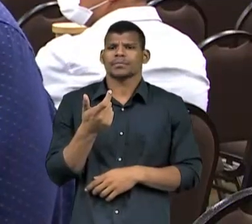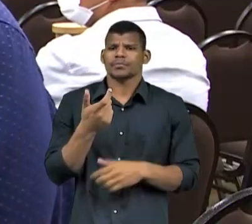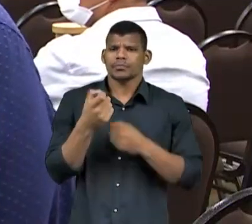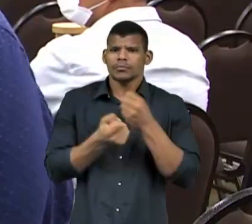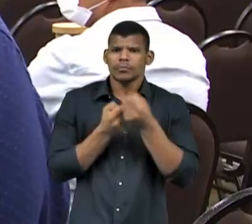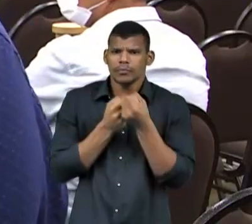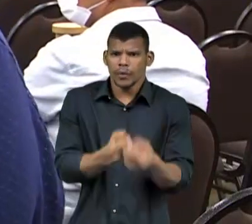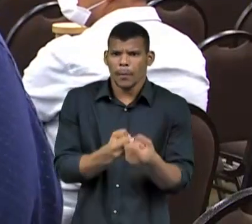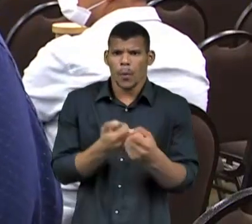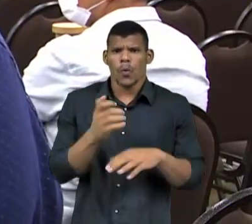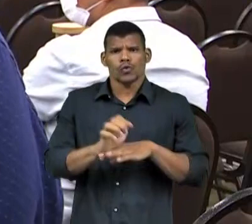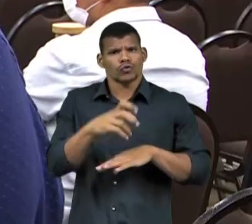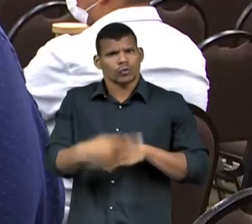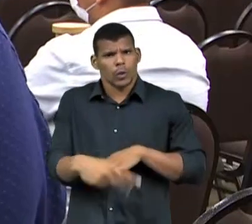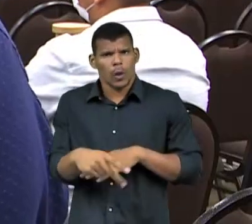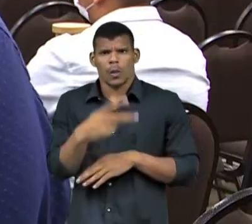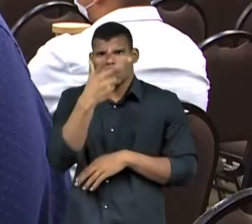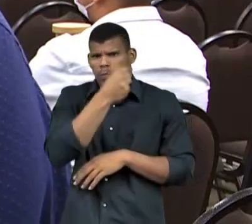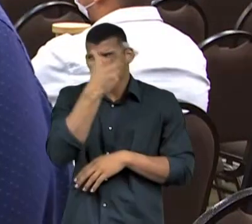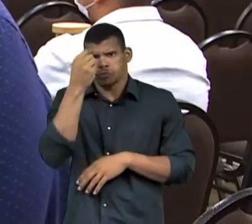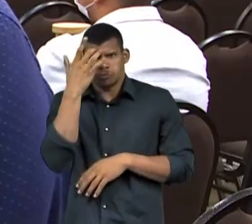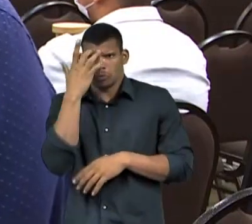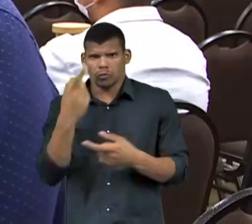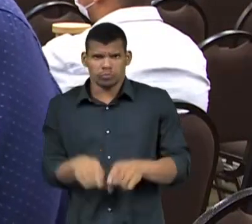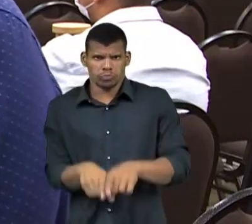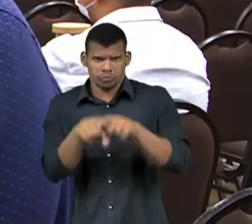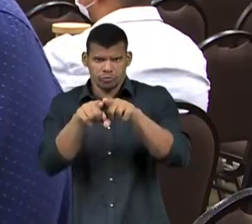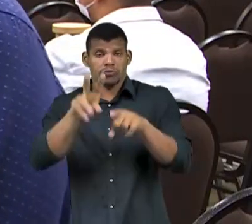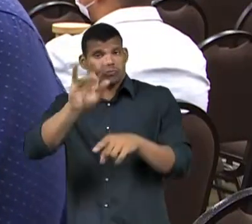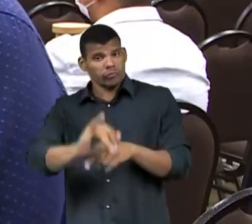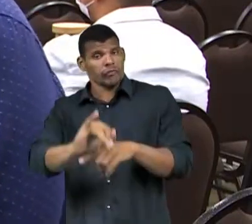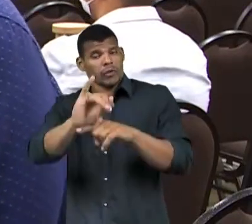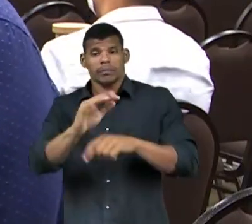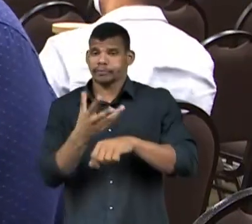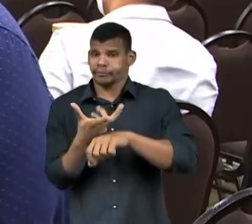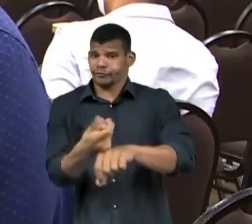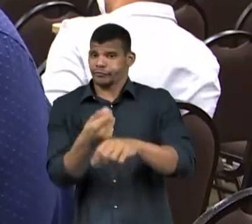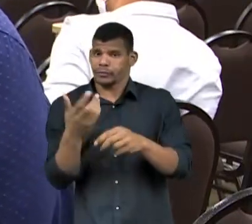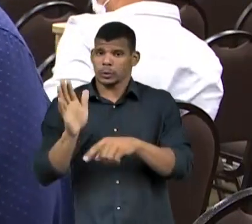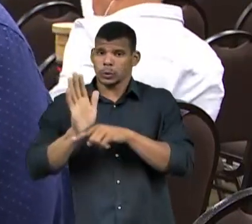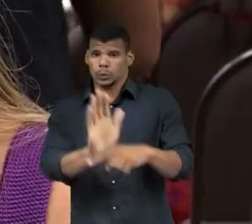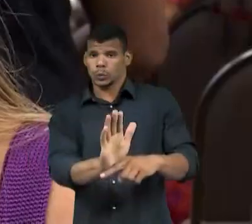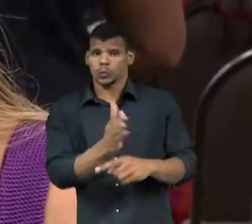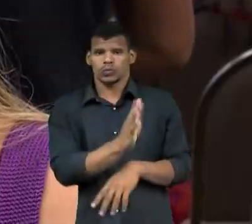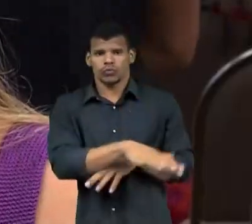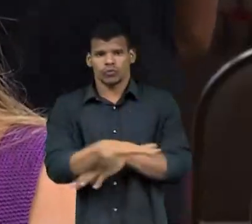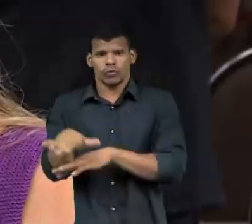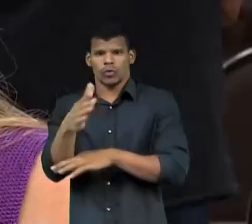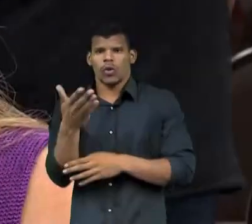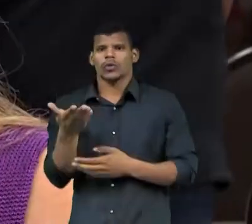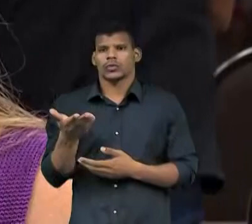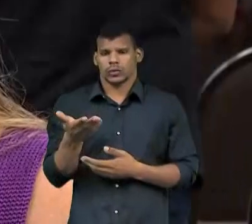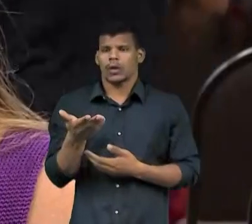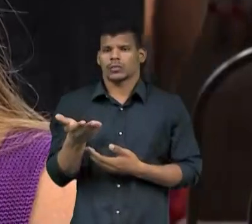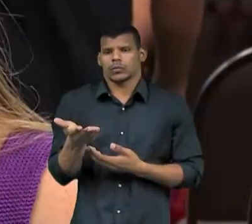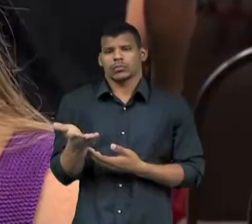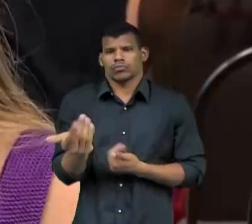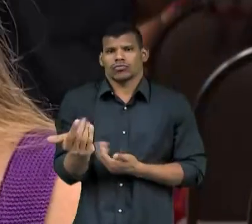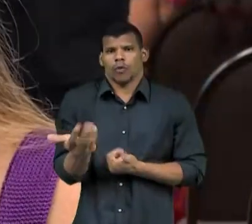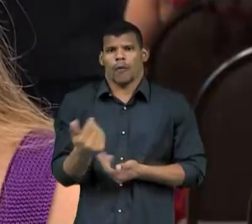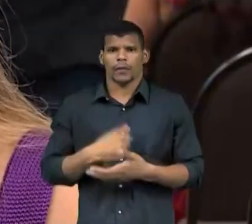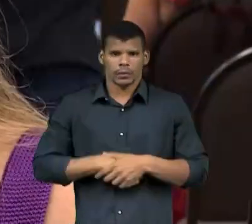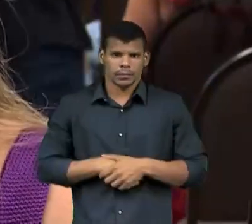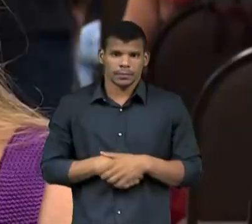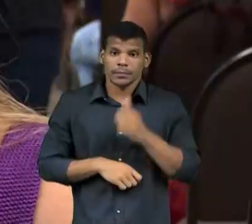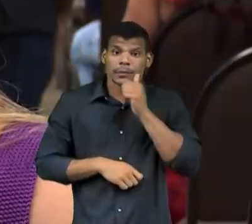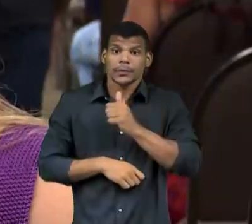município só vem engrandecer essa ajuda para nossas crianças e nossos jovens. A prefeita de Apuiarés, Iris